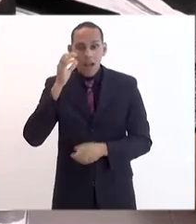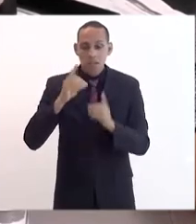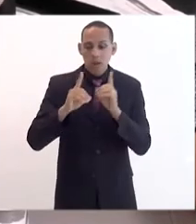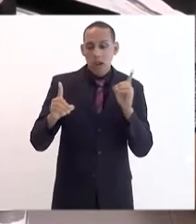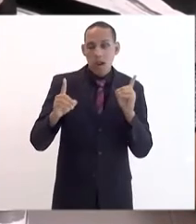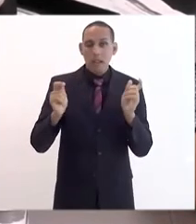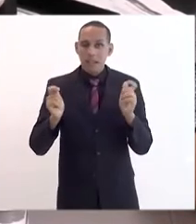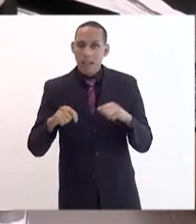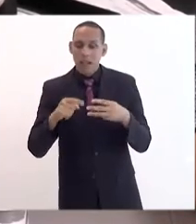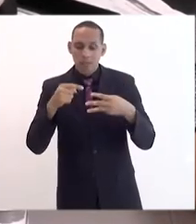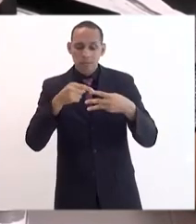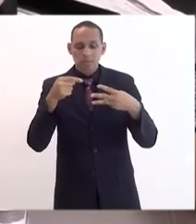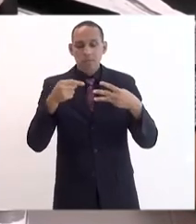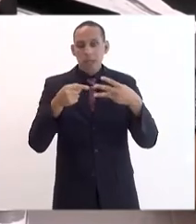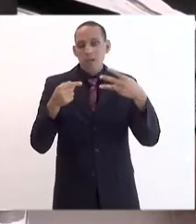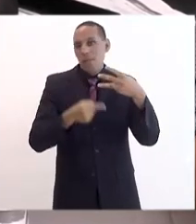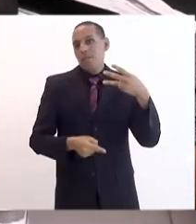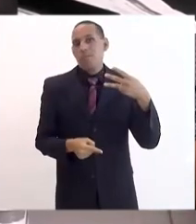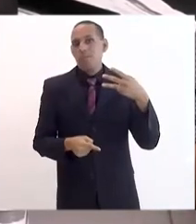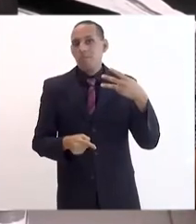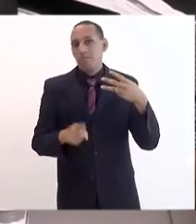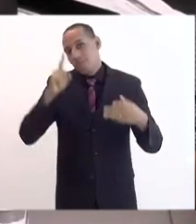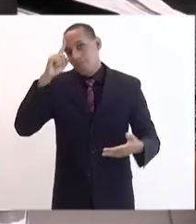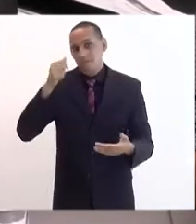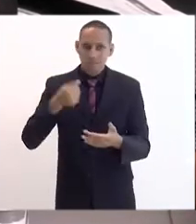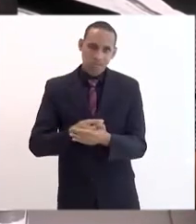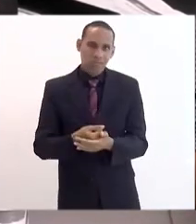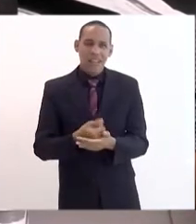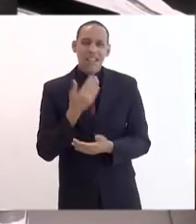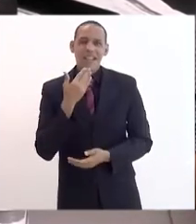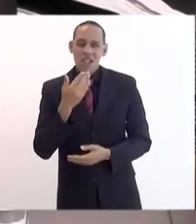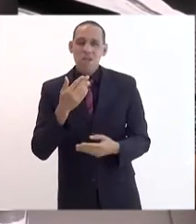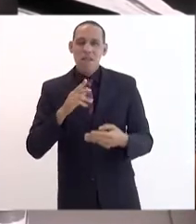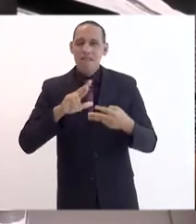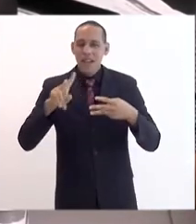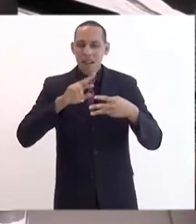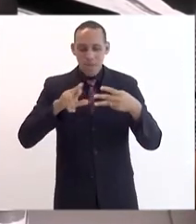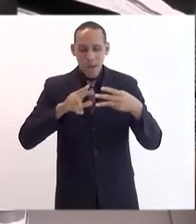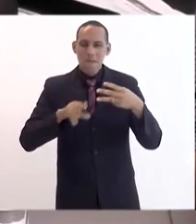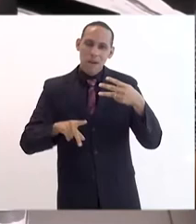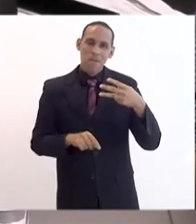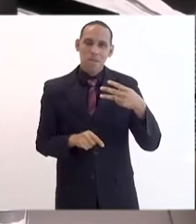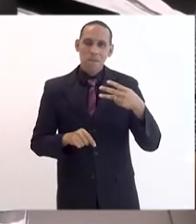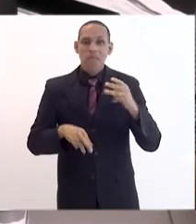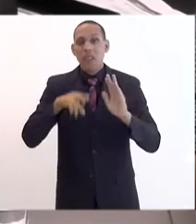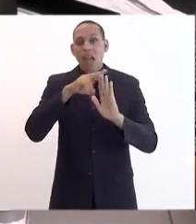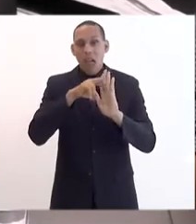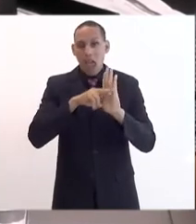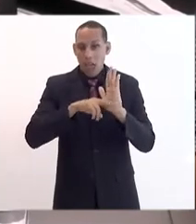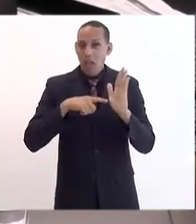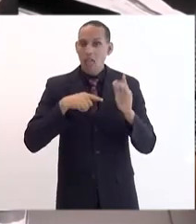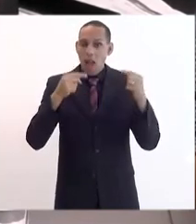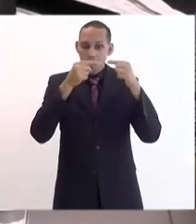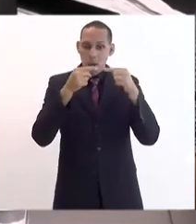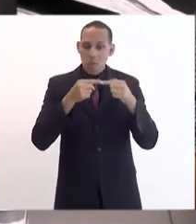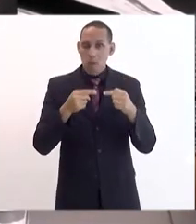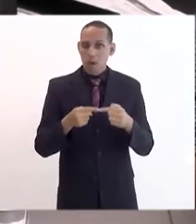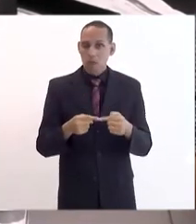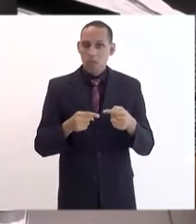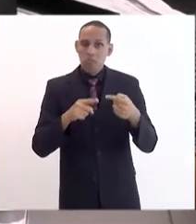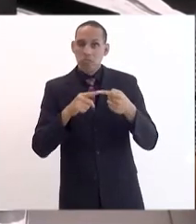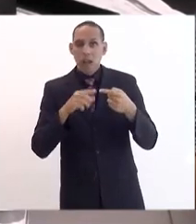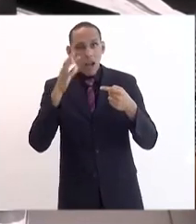gente estabeleceu três tipos de ação, com uma regra para cada uma. Uma só